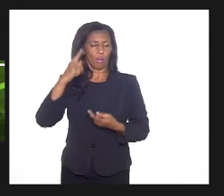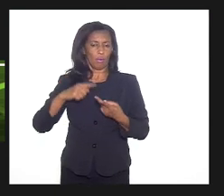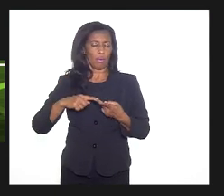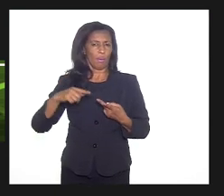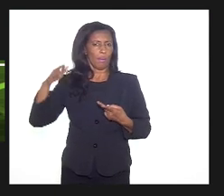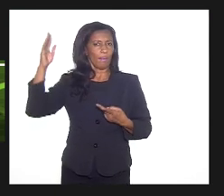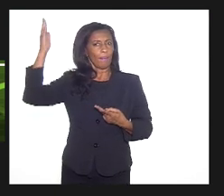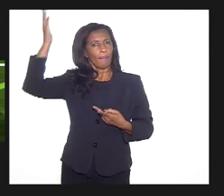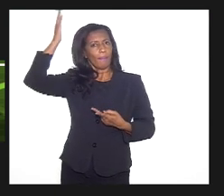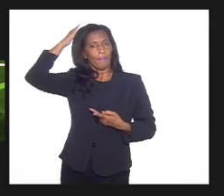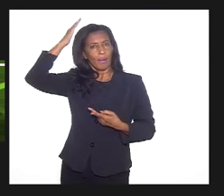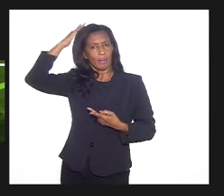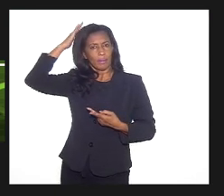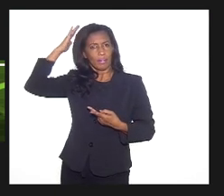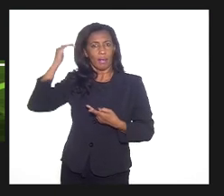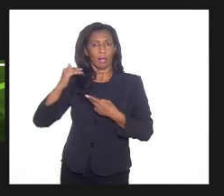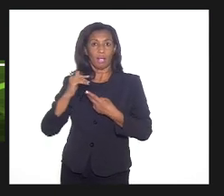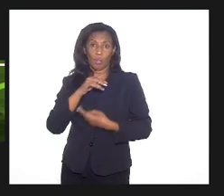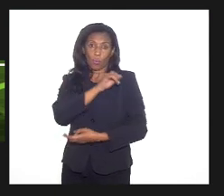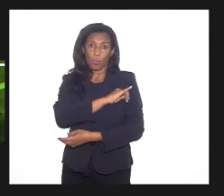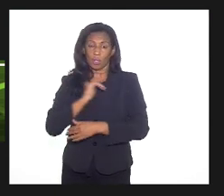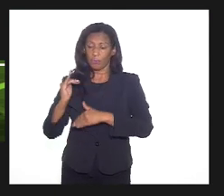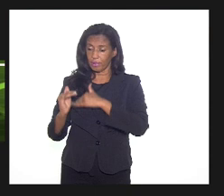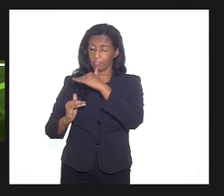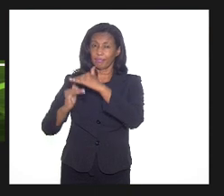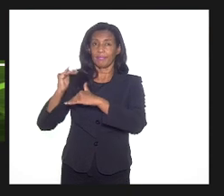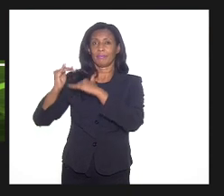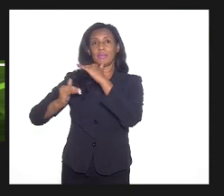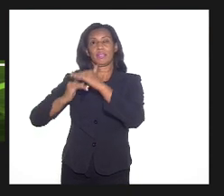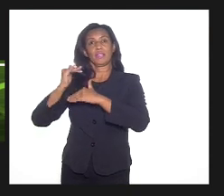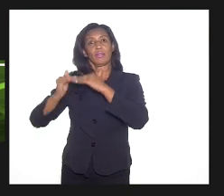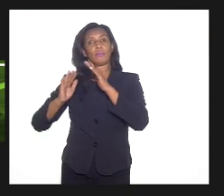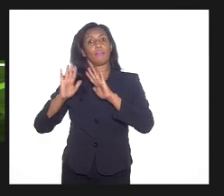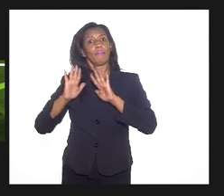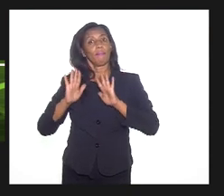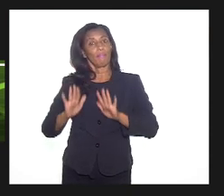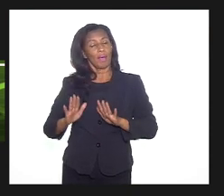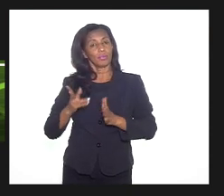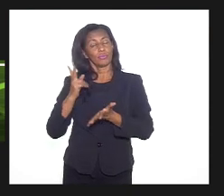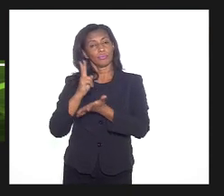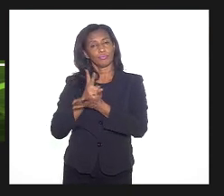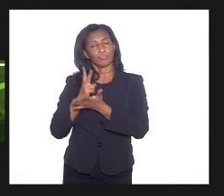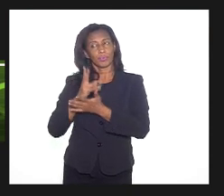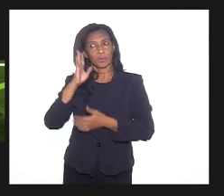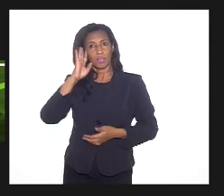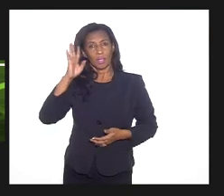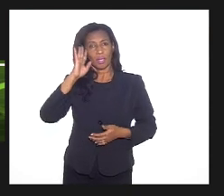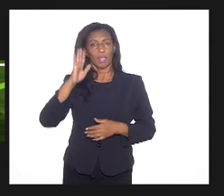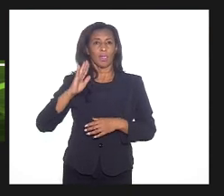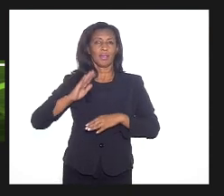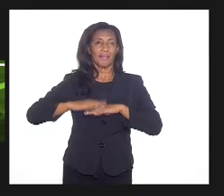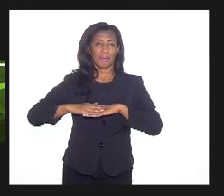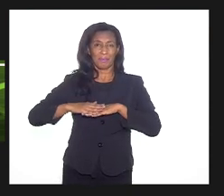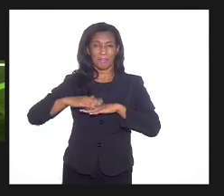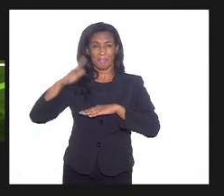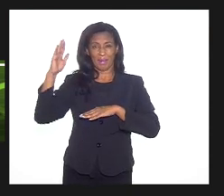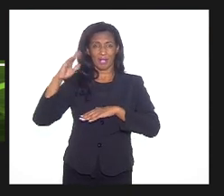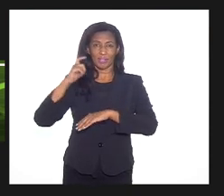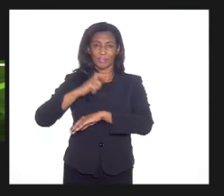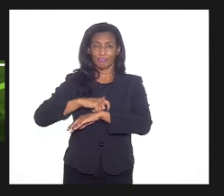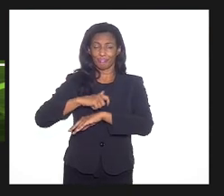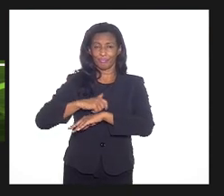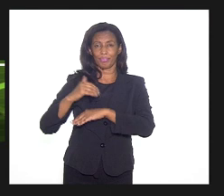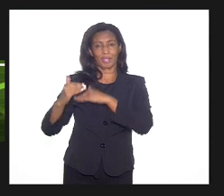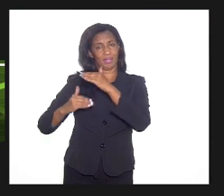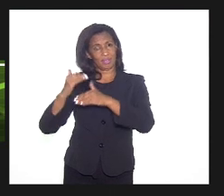vem crescendo na sua arrecadação, mas ainda a gente imagina que tenha mais espaço para crescimento.